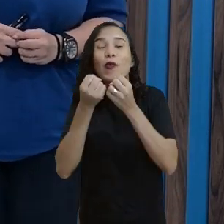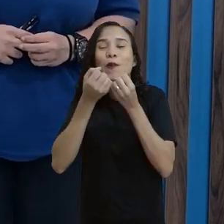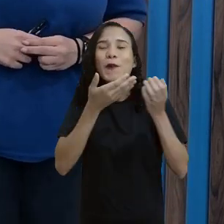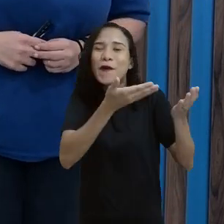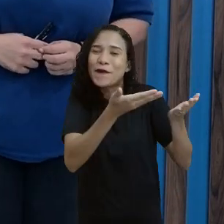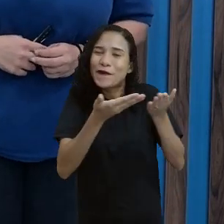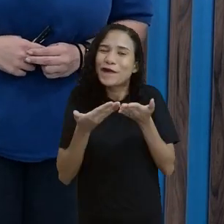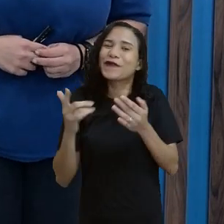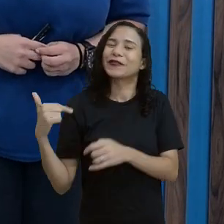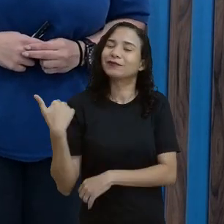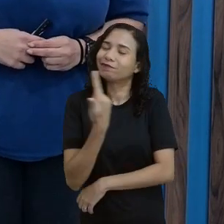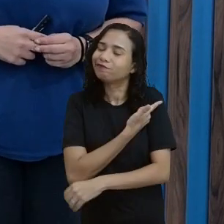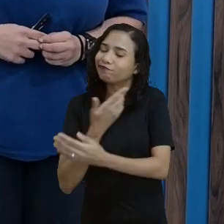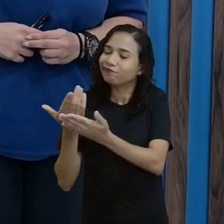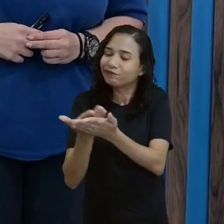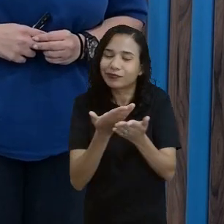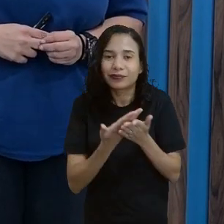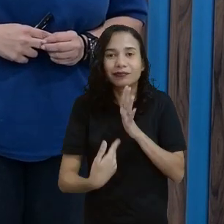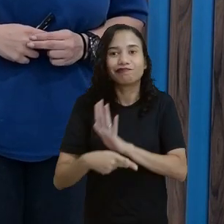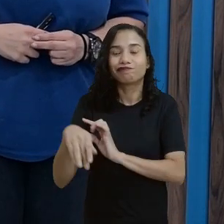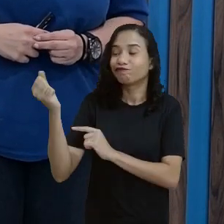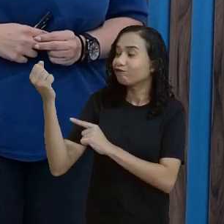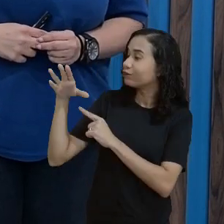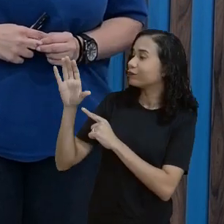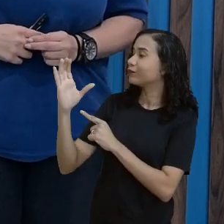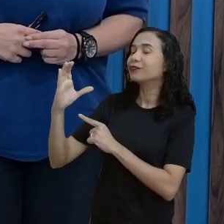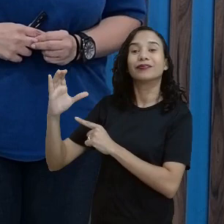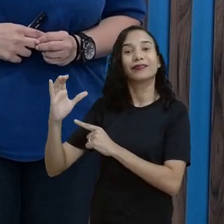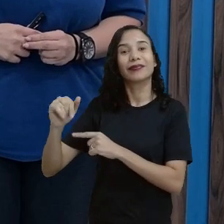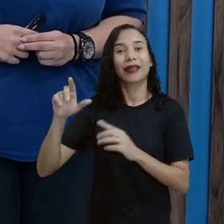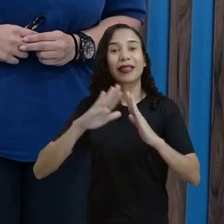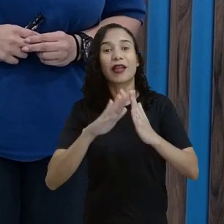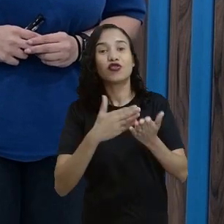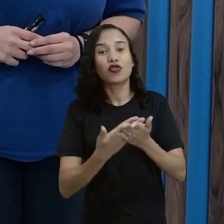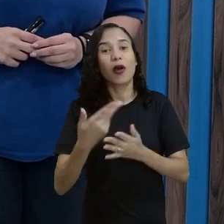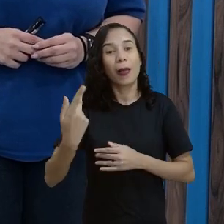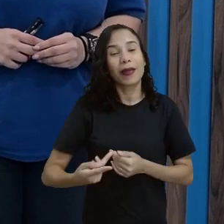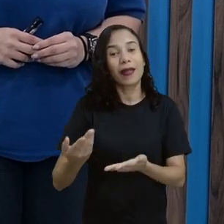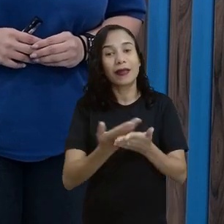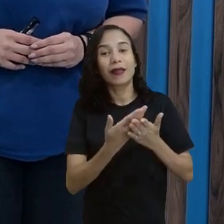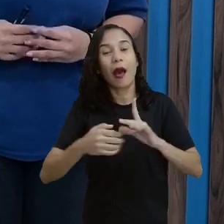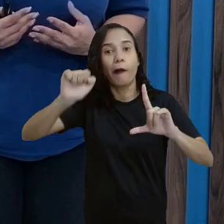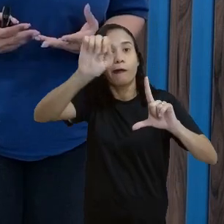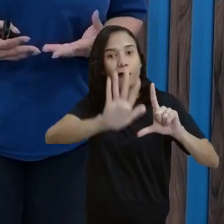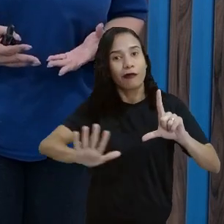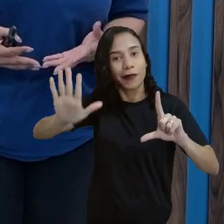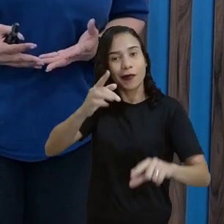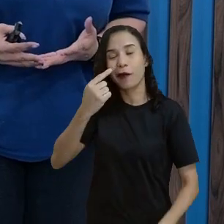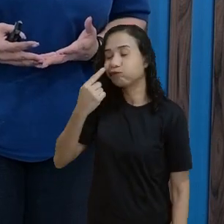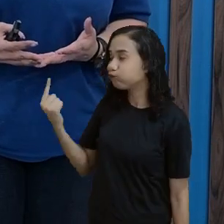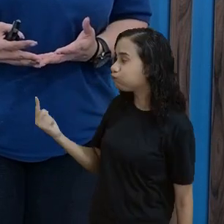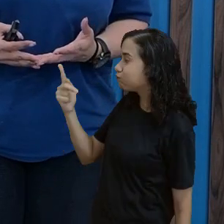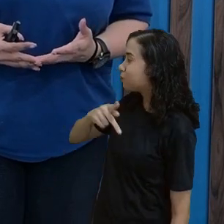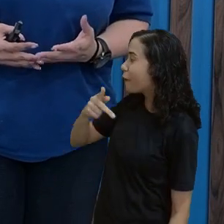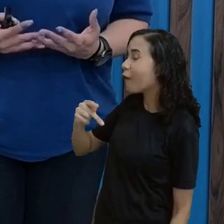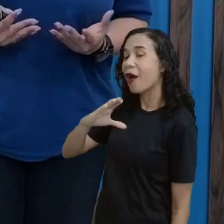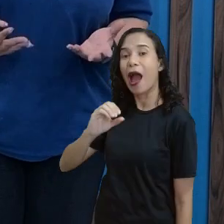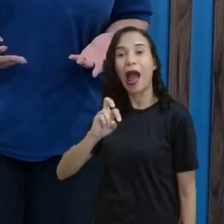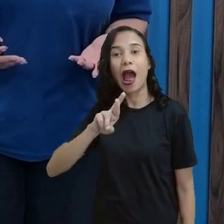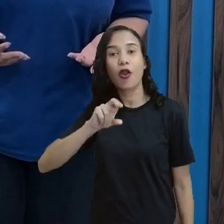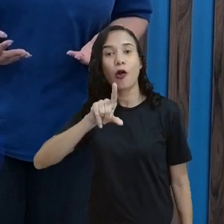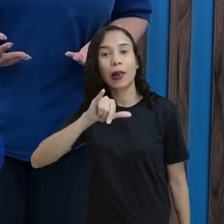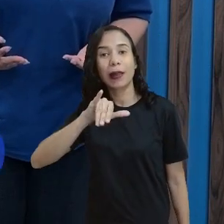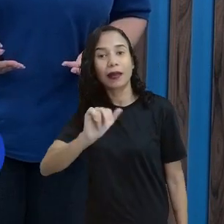todos muito bem-vindos e bem-vindas a mais essa aula de ciências da Escola Municipal para Aulas Digitais. Eu sou a professora Carolina